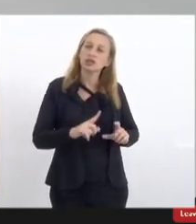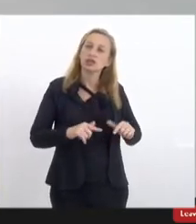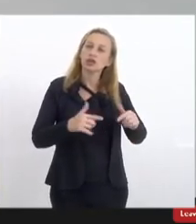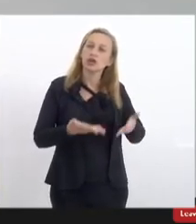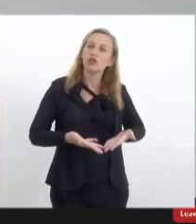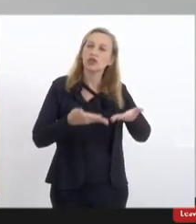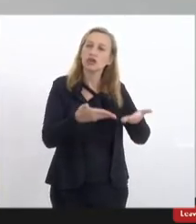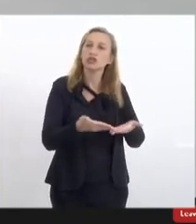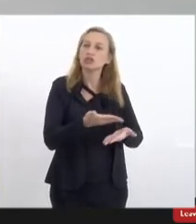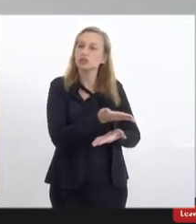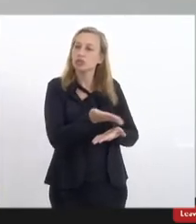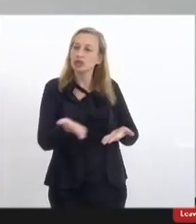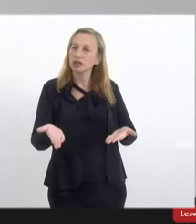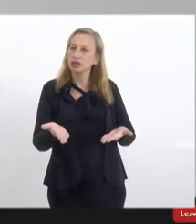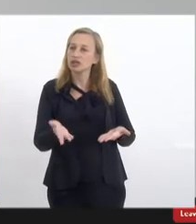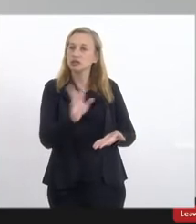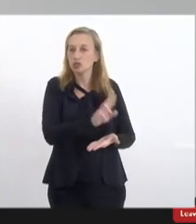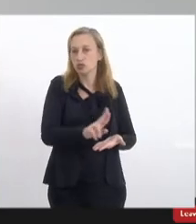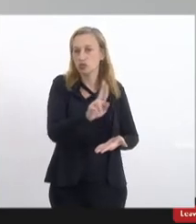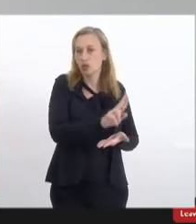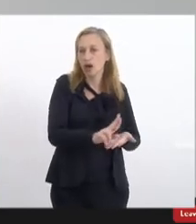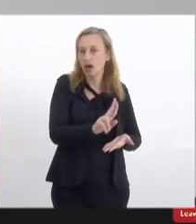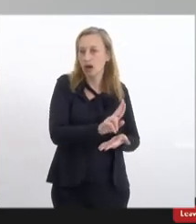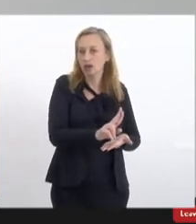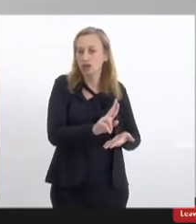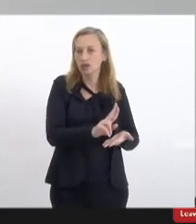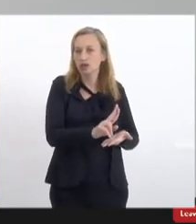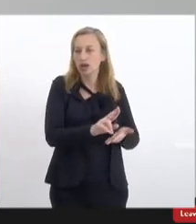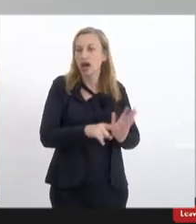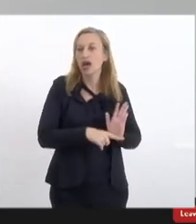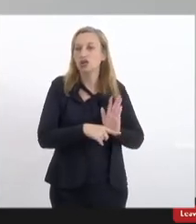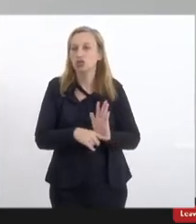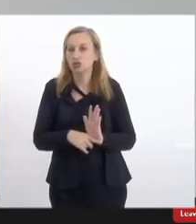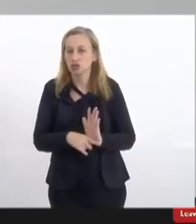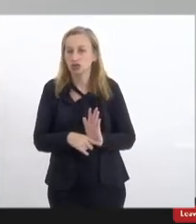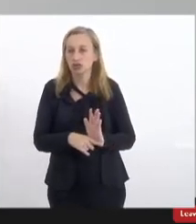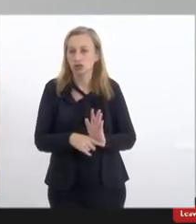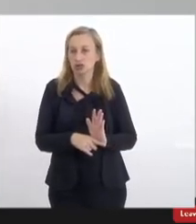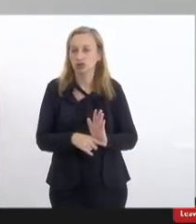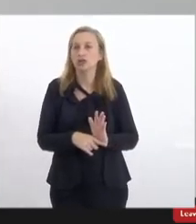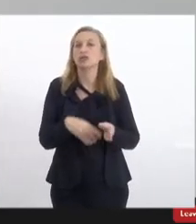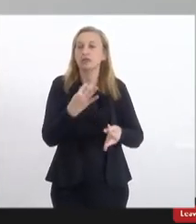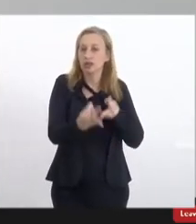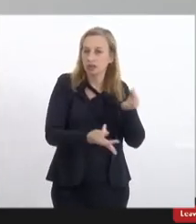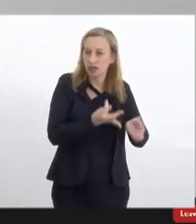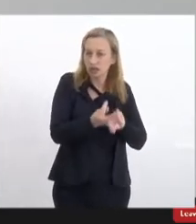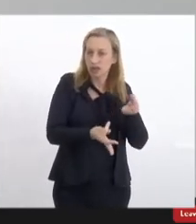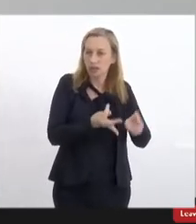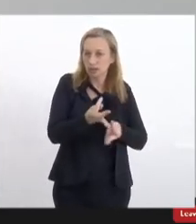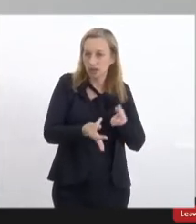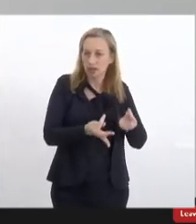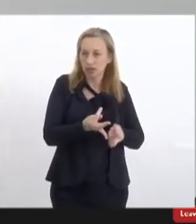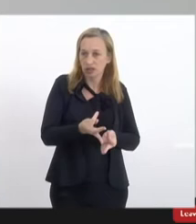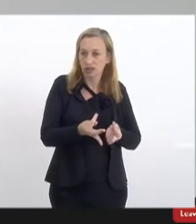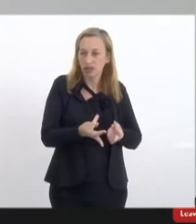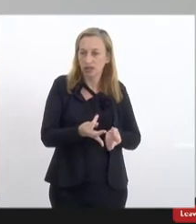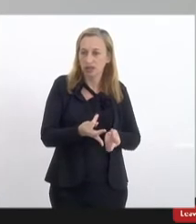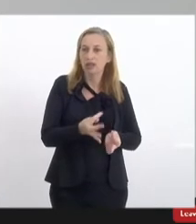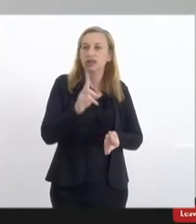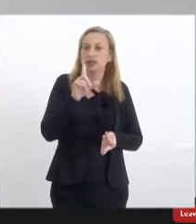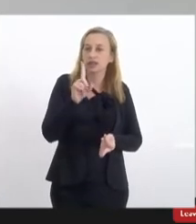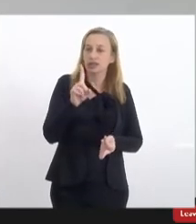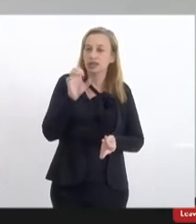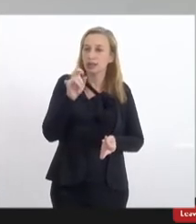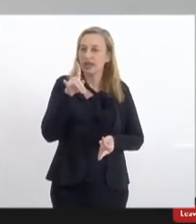ofertando para esses usuários o acolhimento para o tratamento da dependência química. São Gonçalo hoje